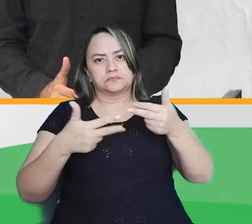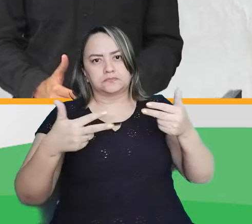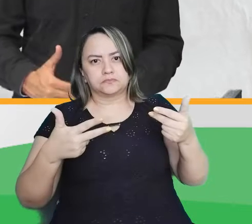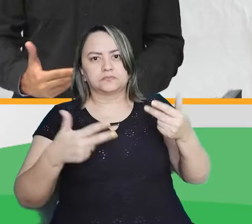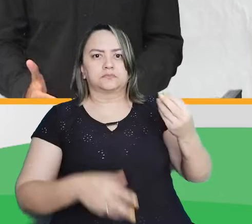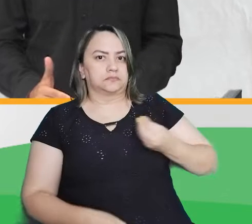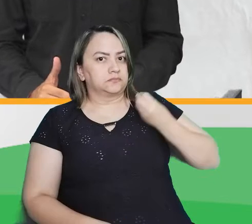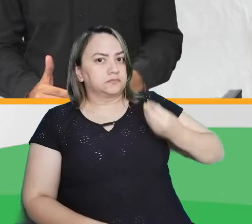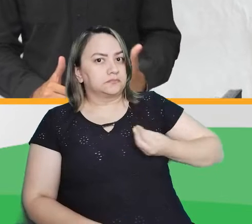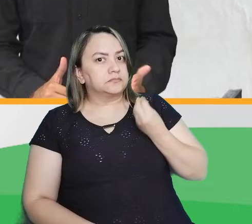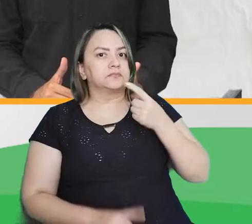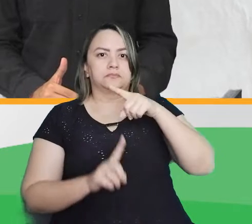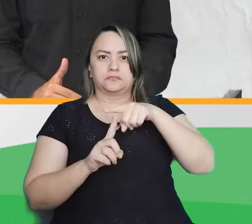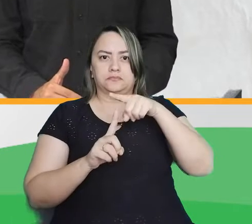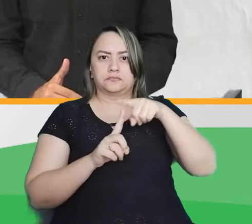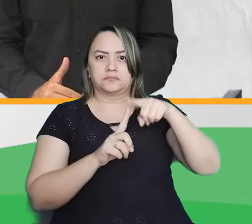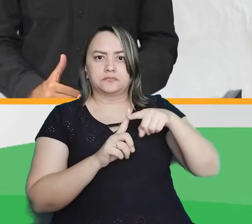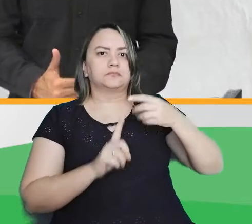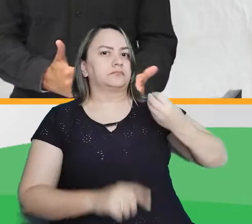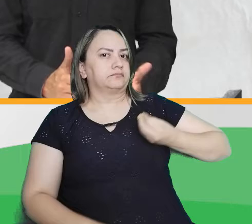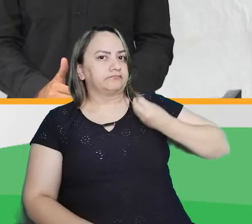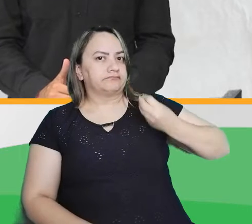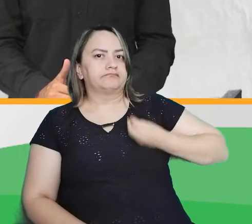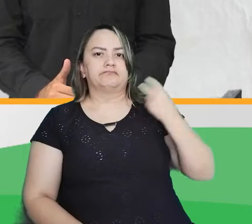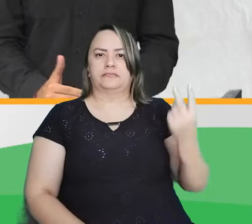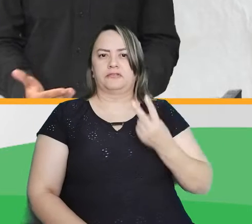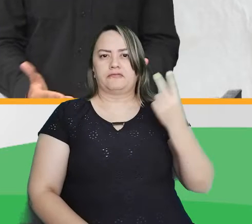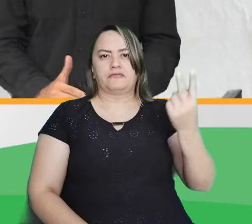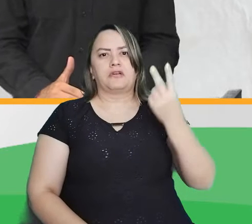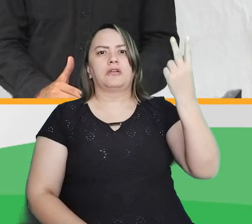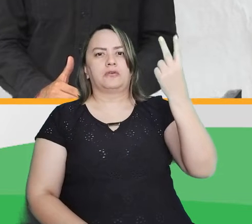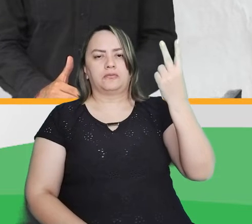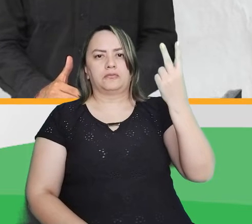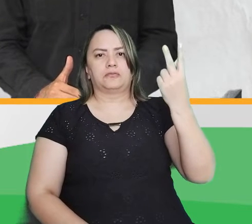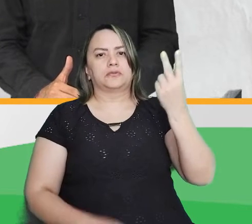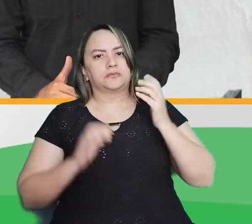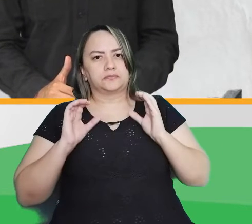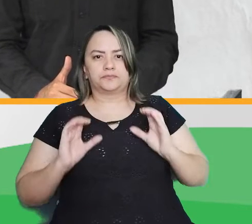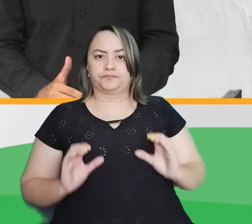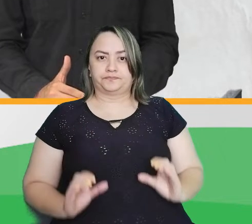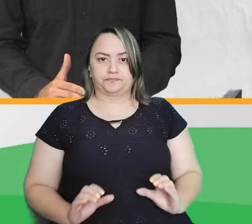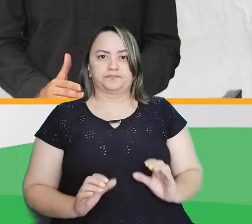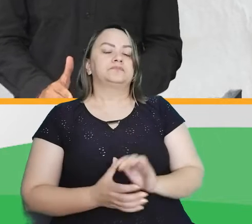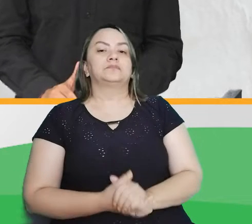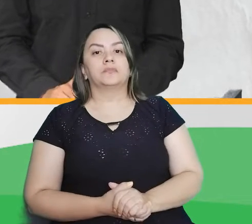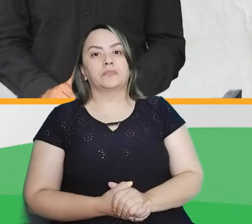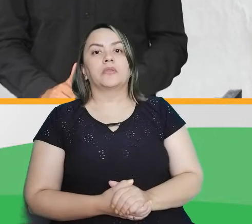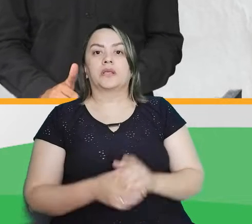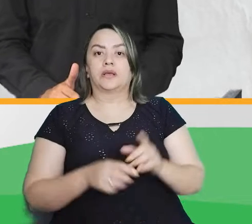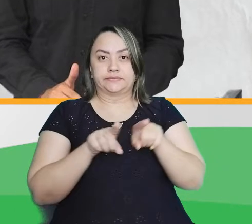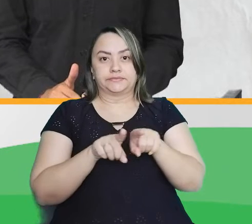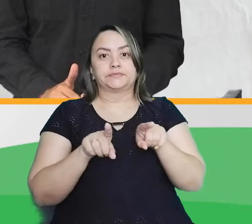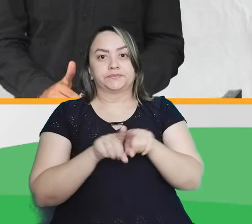de vida, valores e condutas, desnaturalizando e problematizando formas de